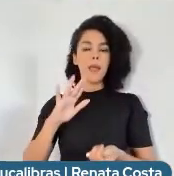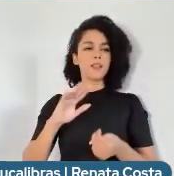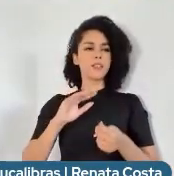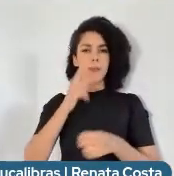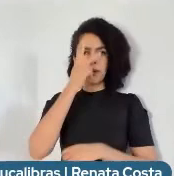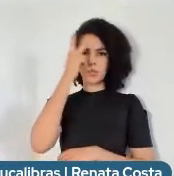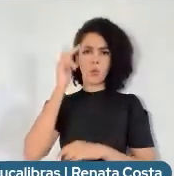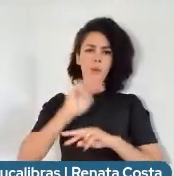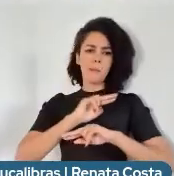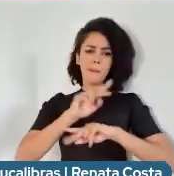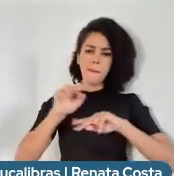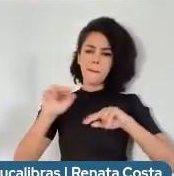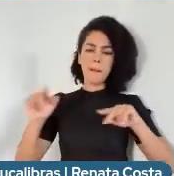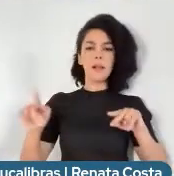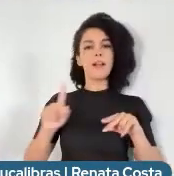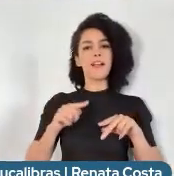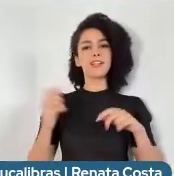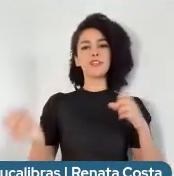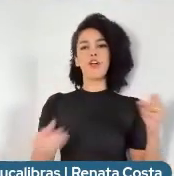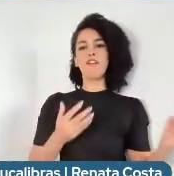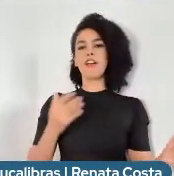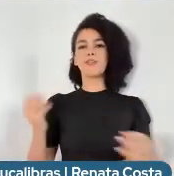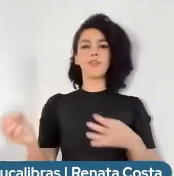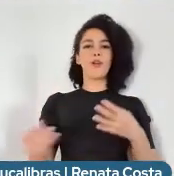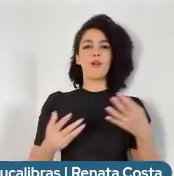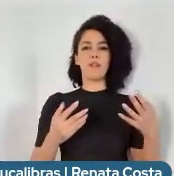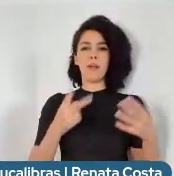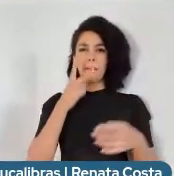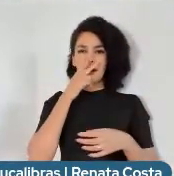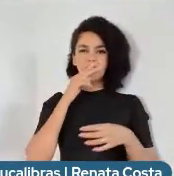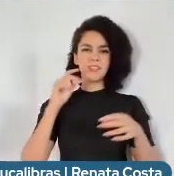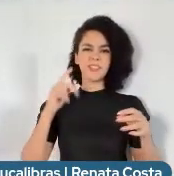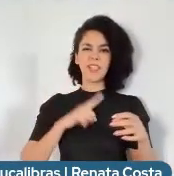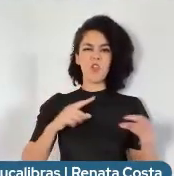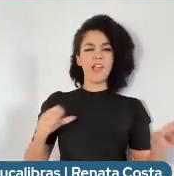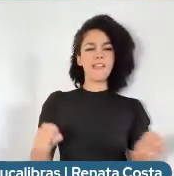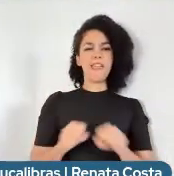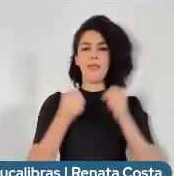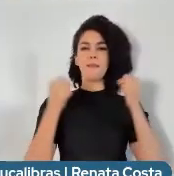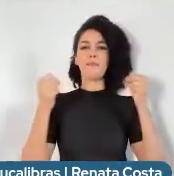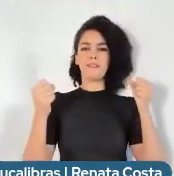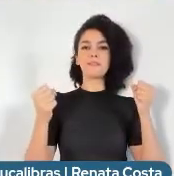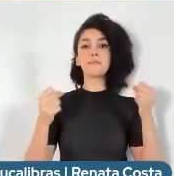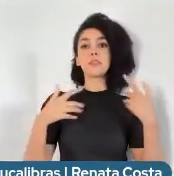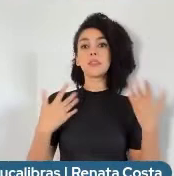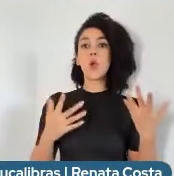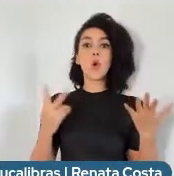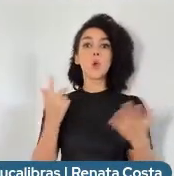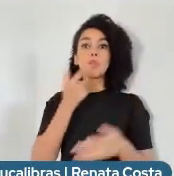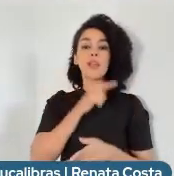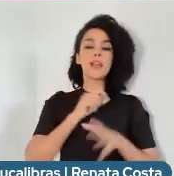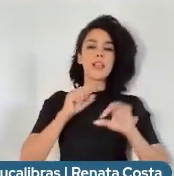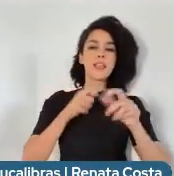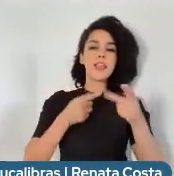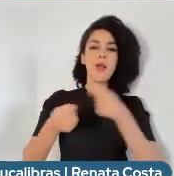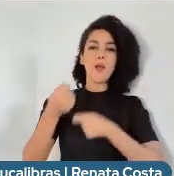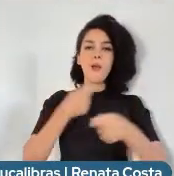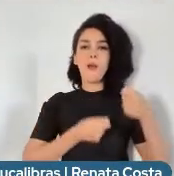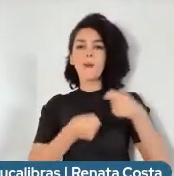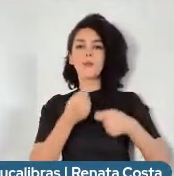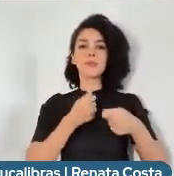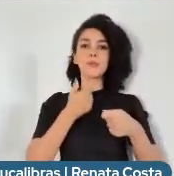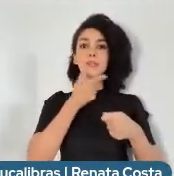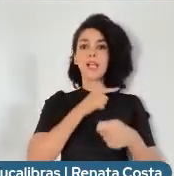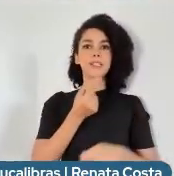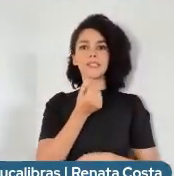é mais inovador, é mais disruptivo, quer dizer, então ele gera mais negócios, mais dinheiro, né, é bom